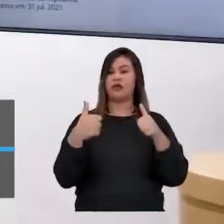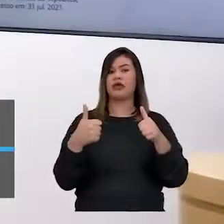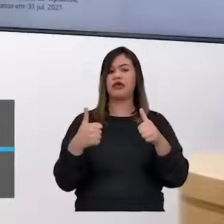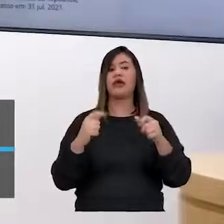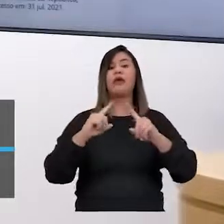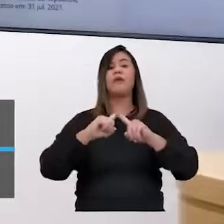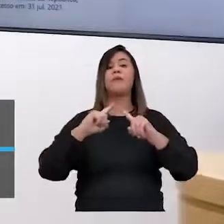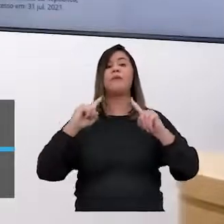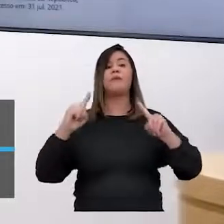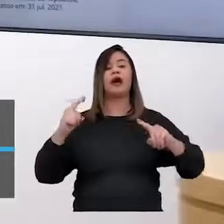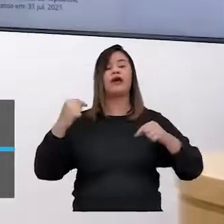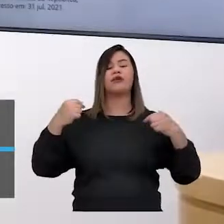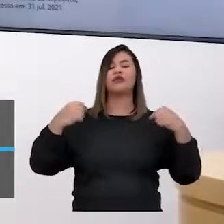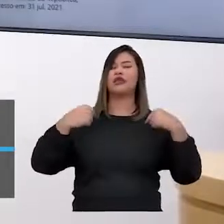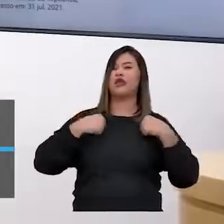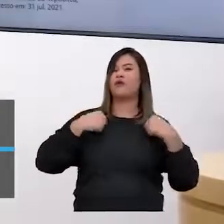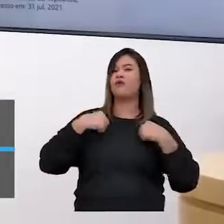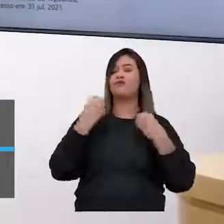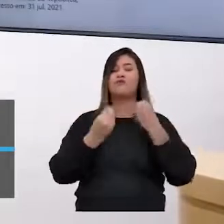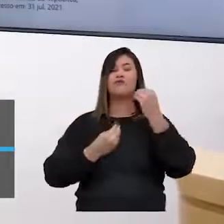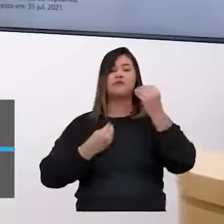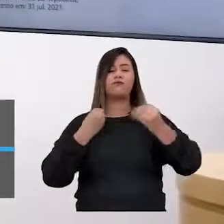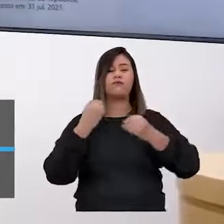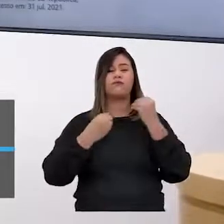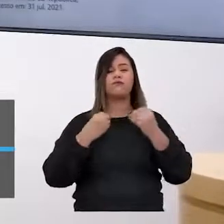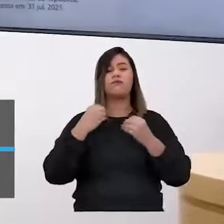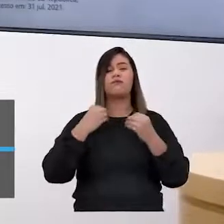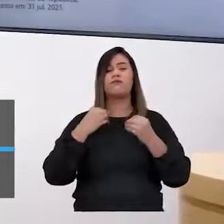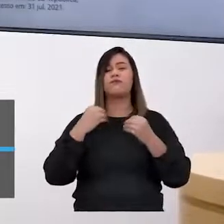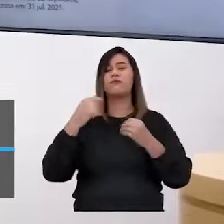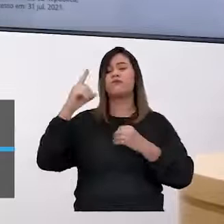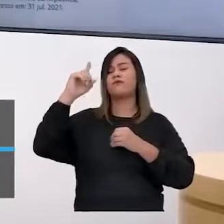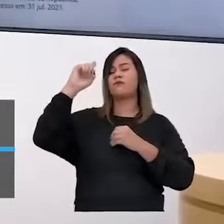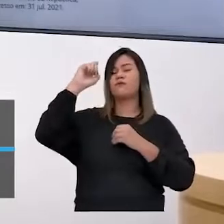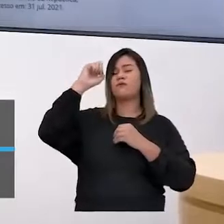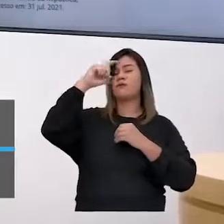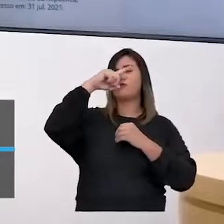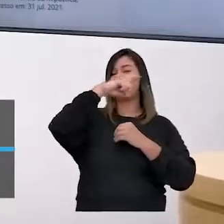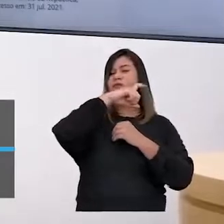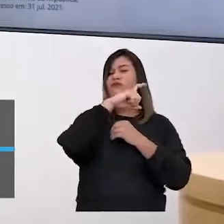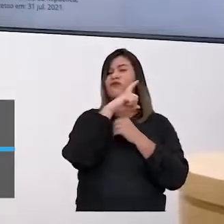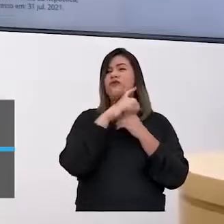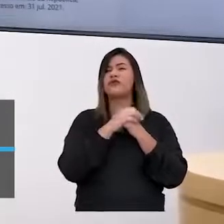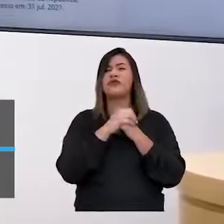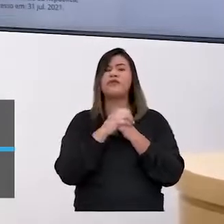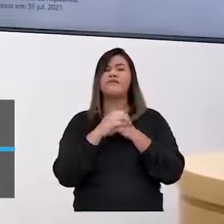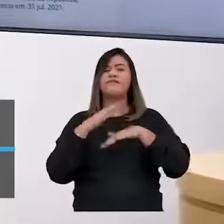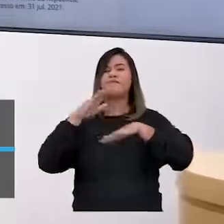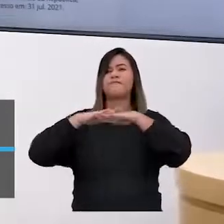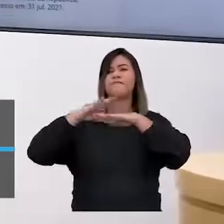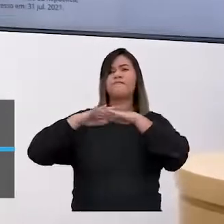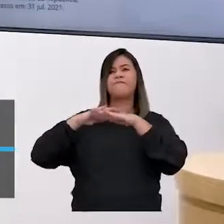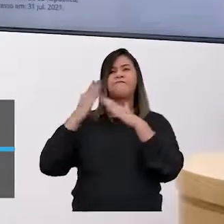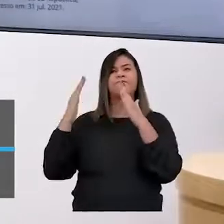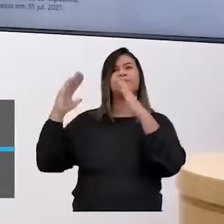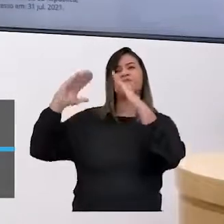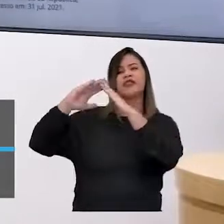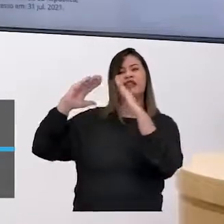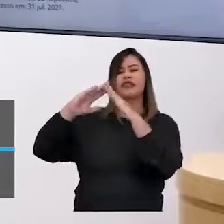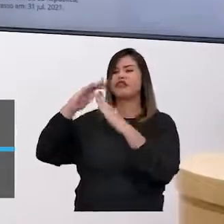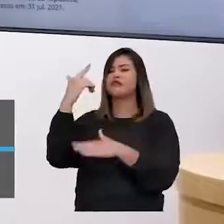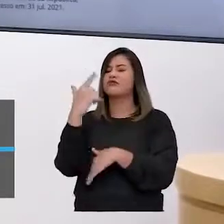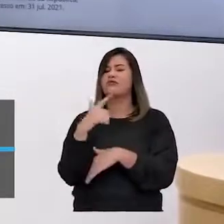praticar esportes se você está com dificuldade de exercer uma moradia?